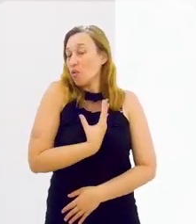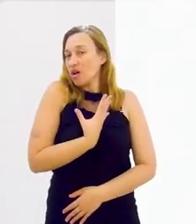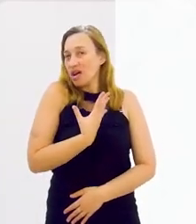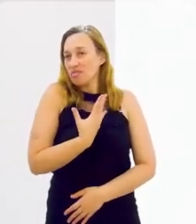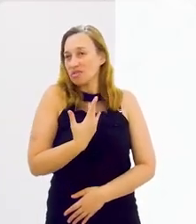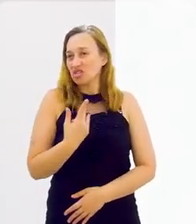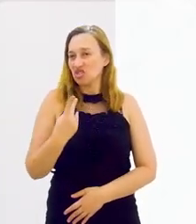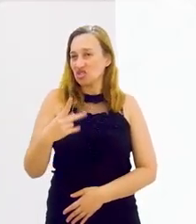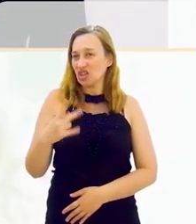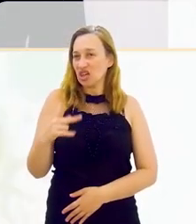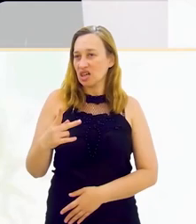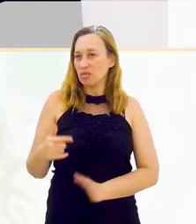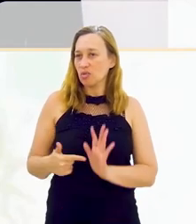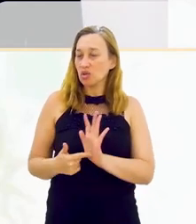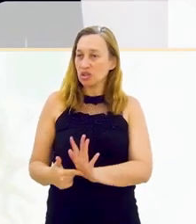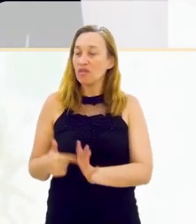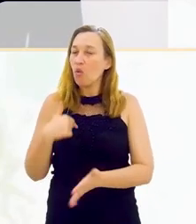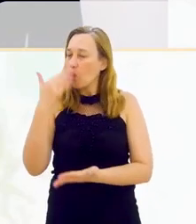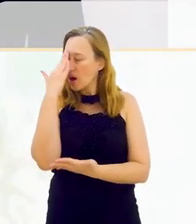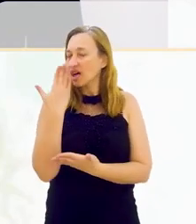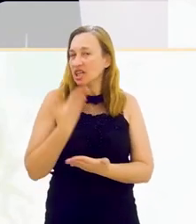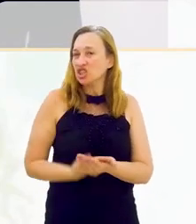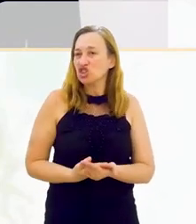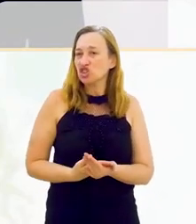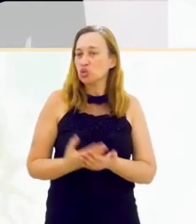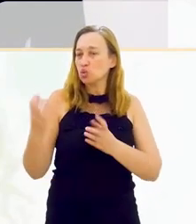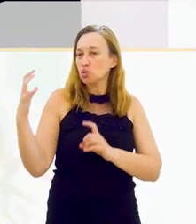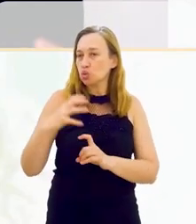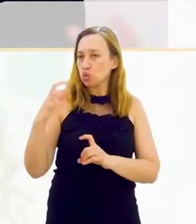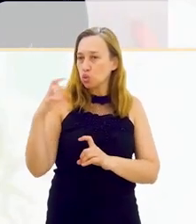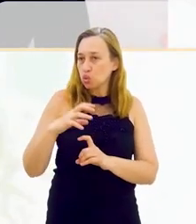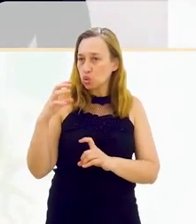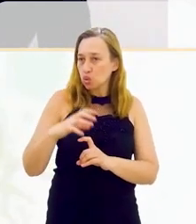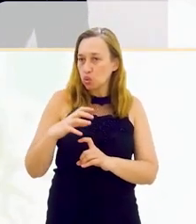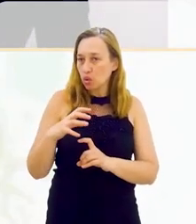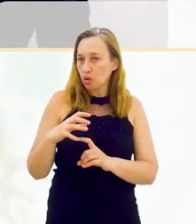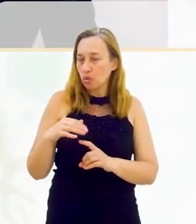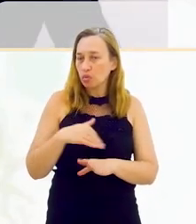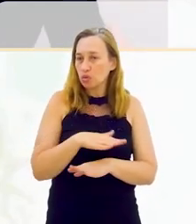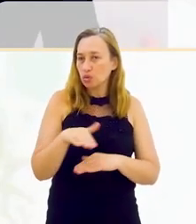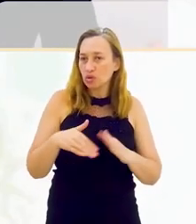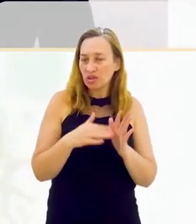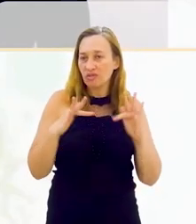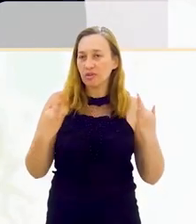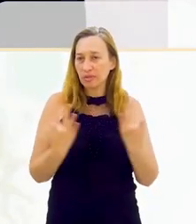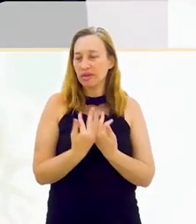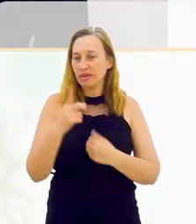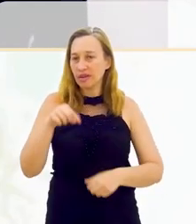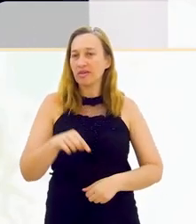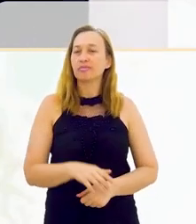de poemas dela, então, eu acredito também que, assim, que eu fui muito influenciado pelo